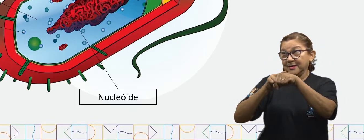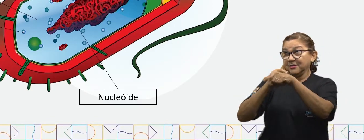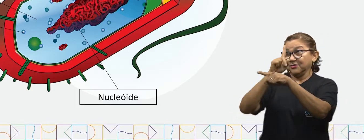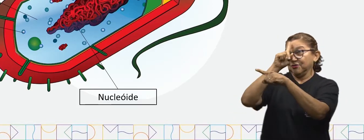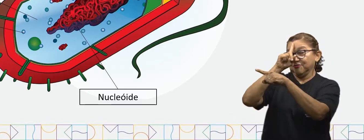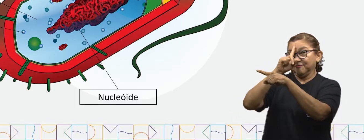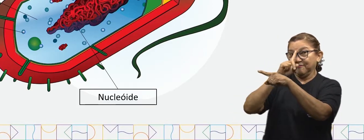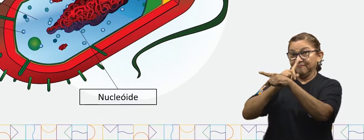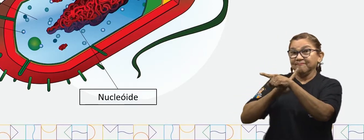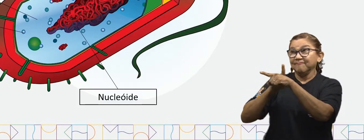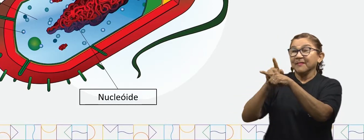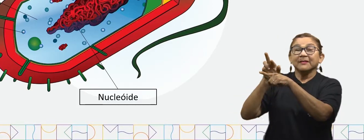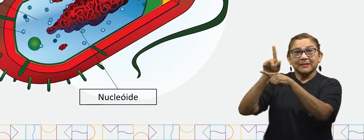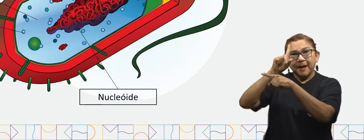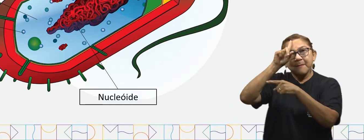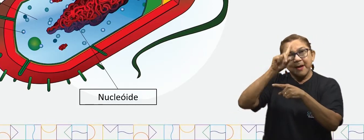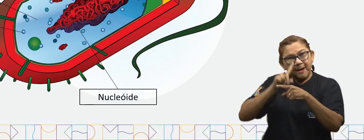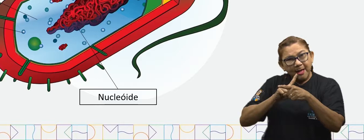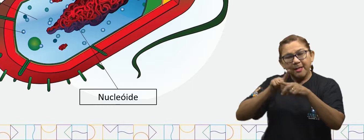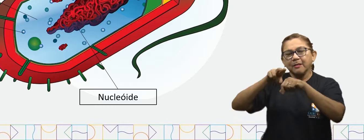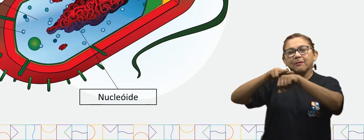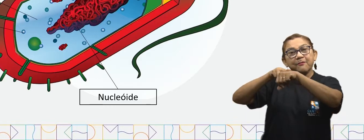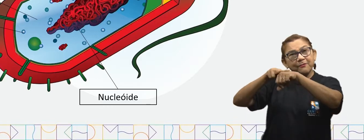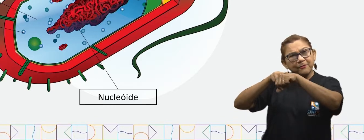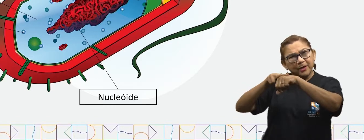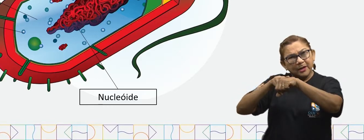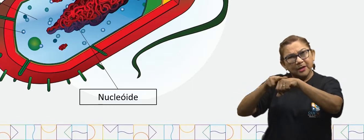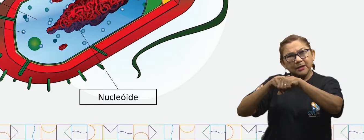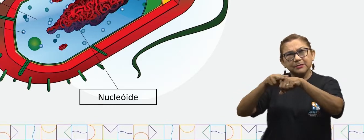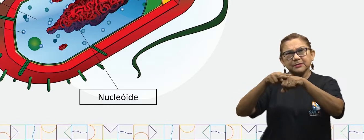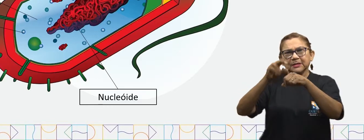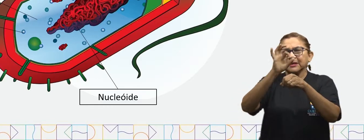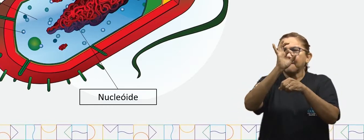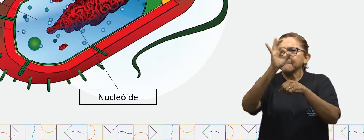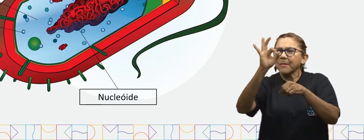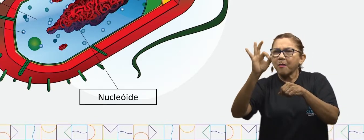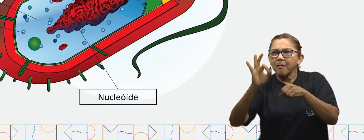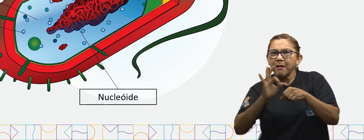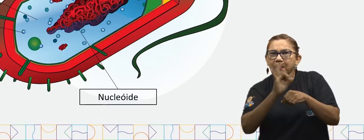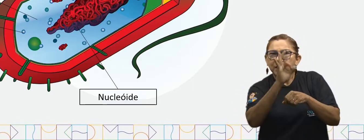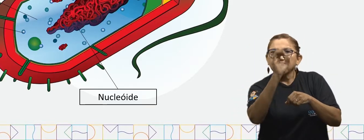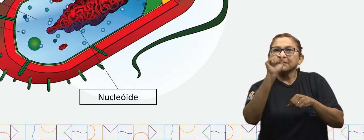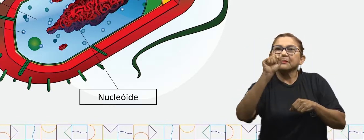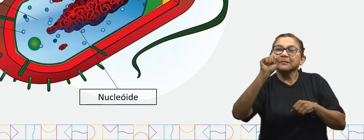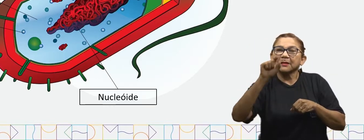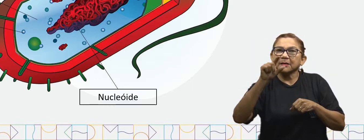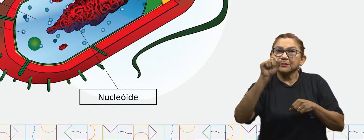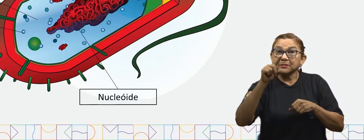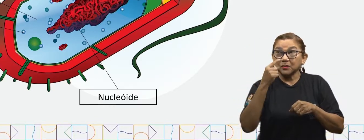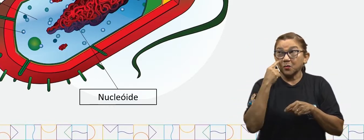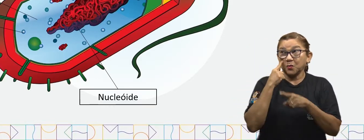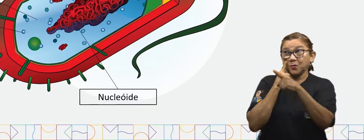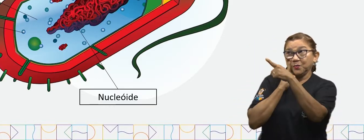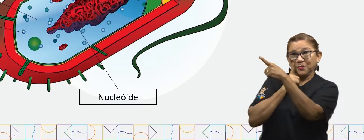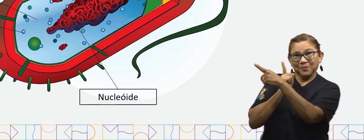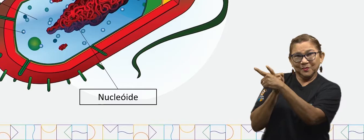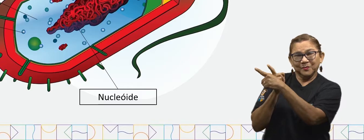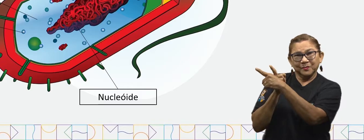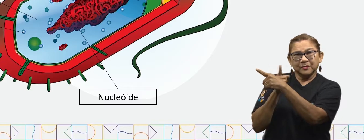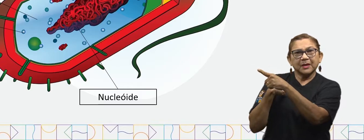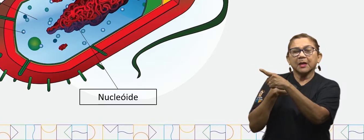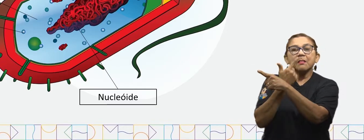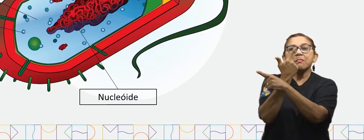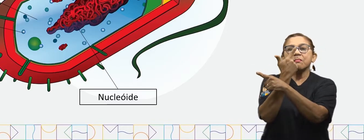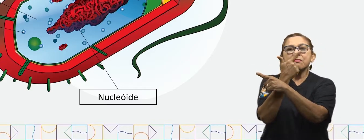citoplasma, apenas com ribossomos, que são essas bolas em azul. Embora ela não possua membrana